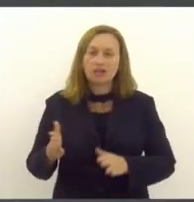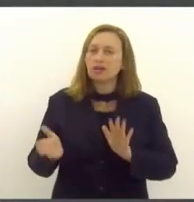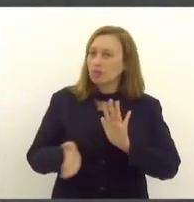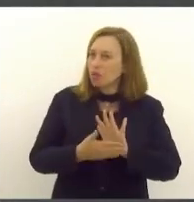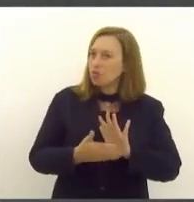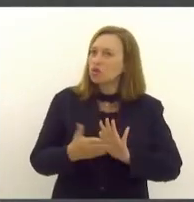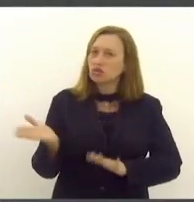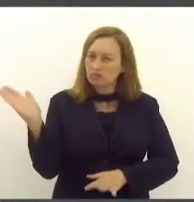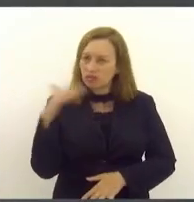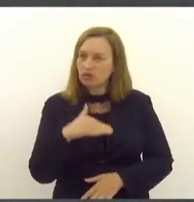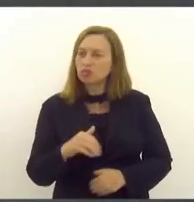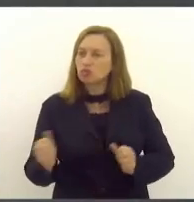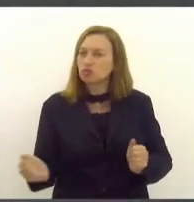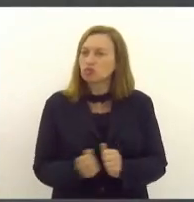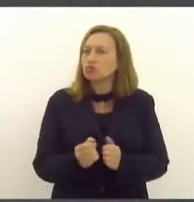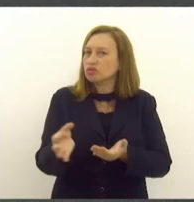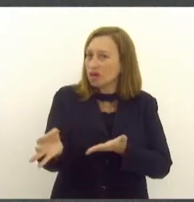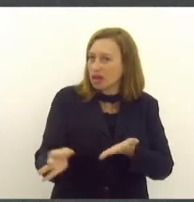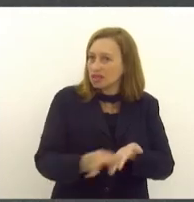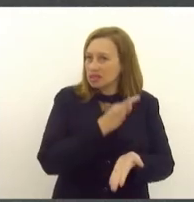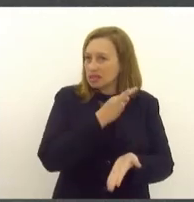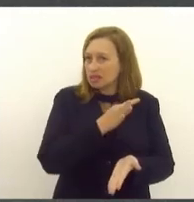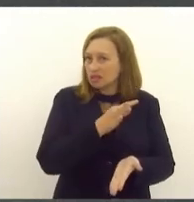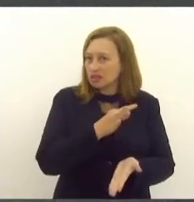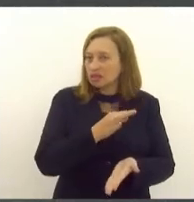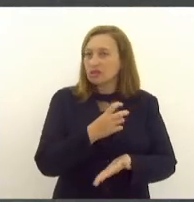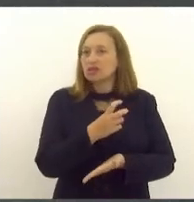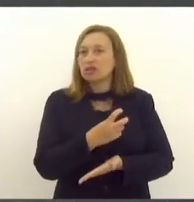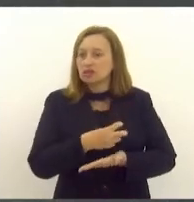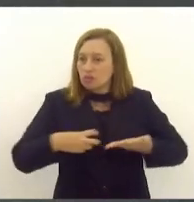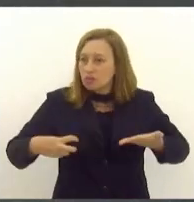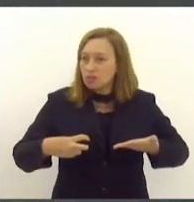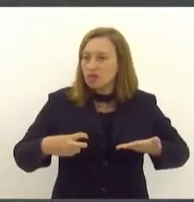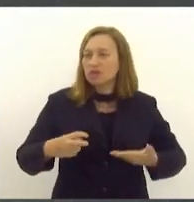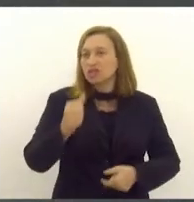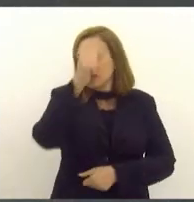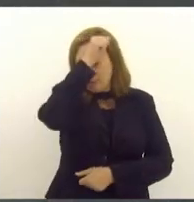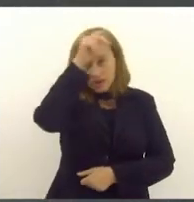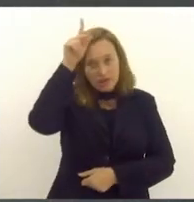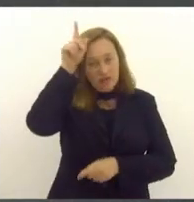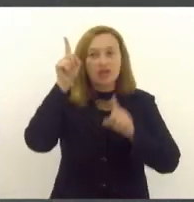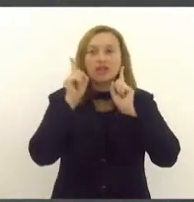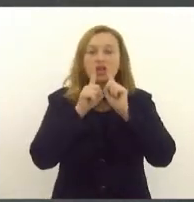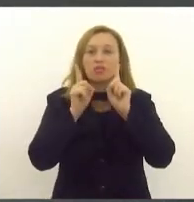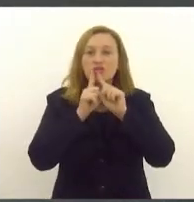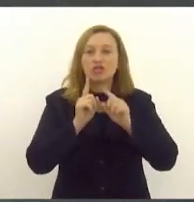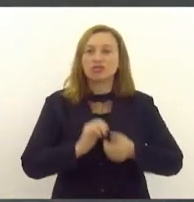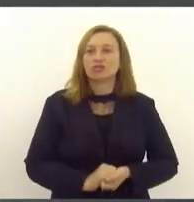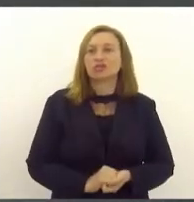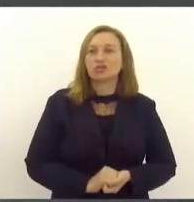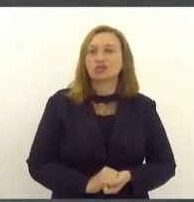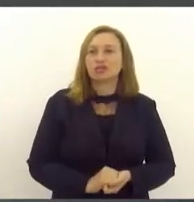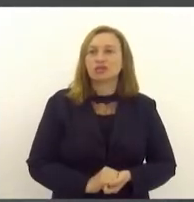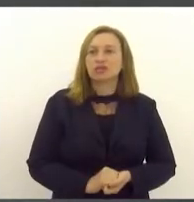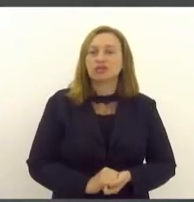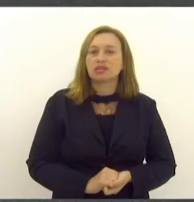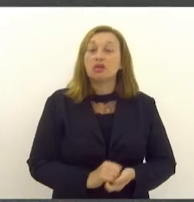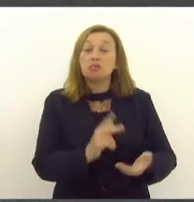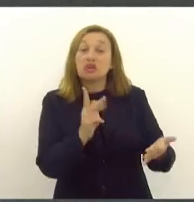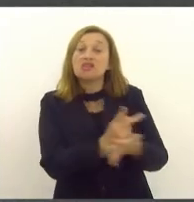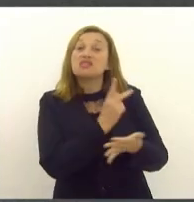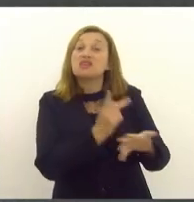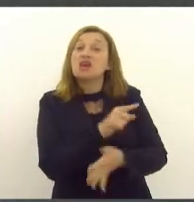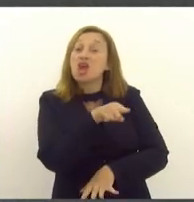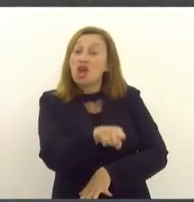vamos assinar juntos o impedimento o impeachment da prefeita de Cabo Frio por essa imoralidade